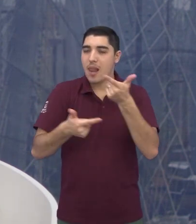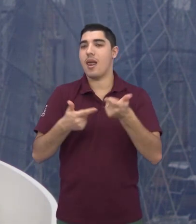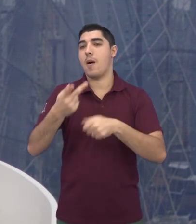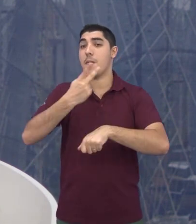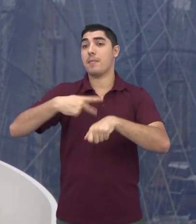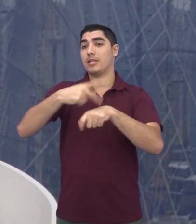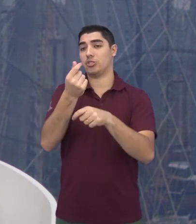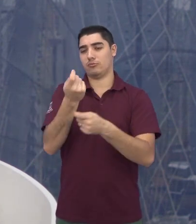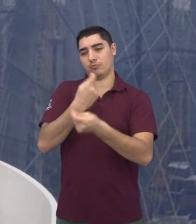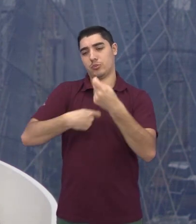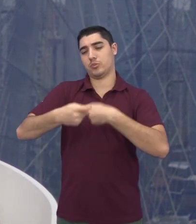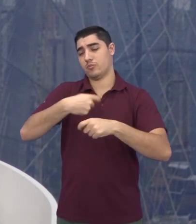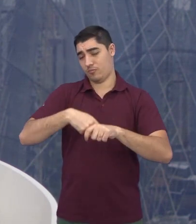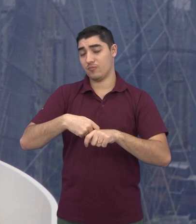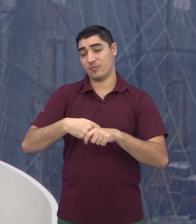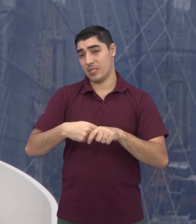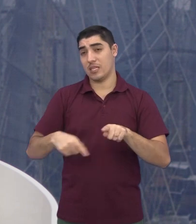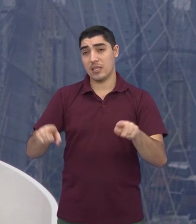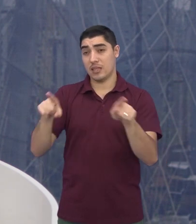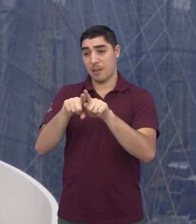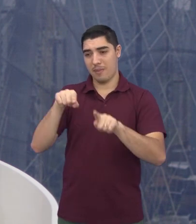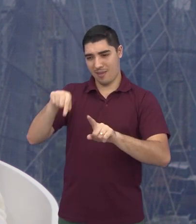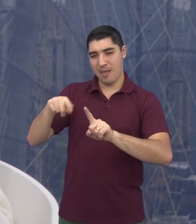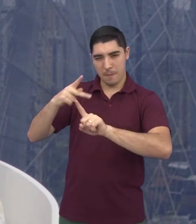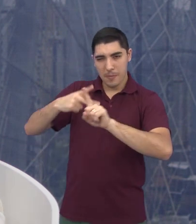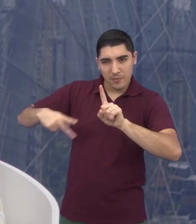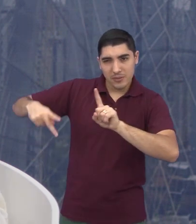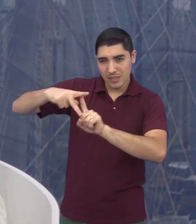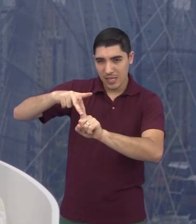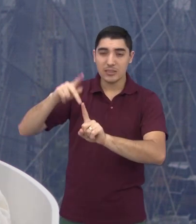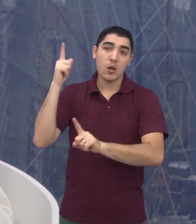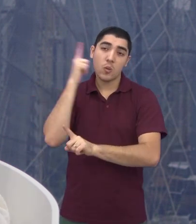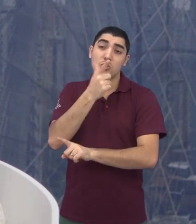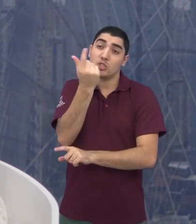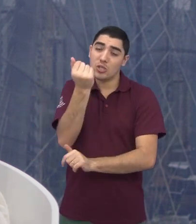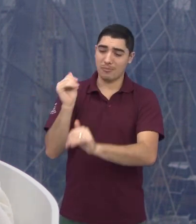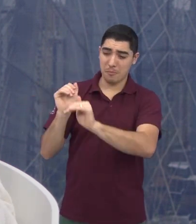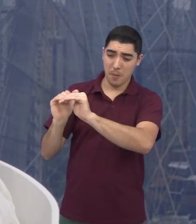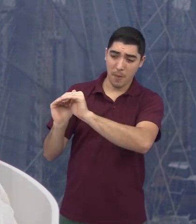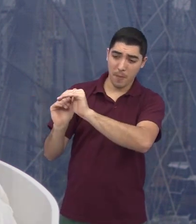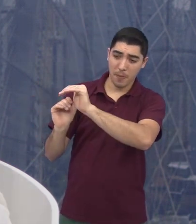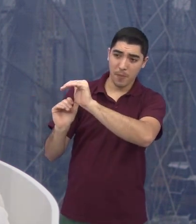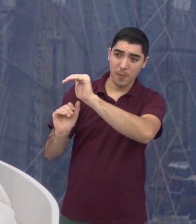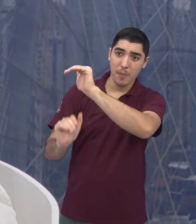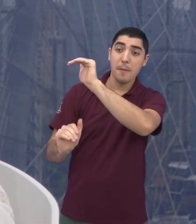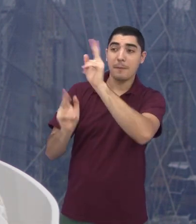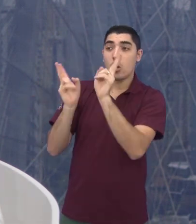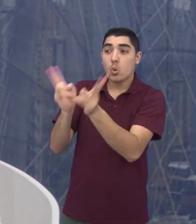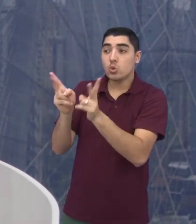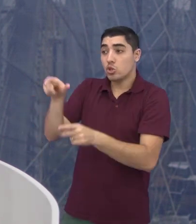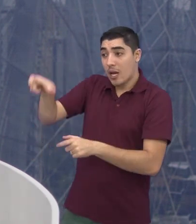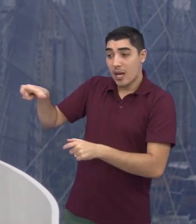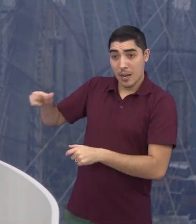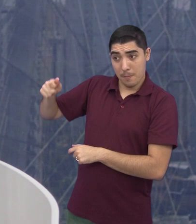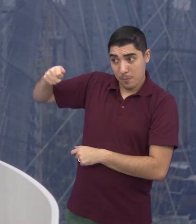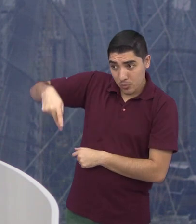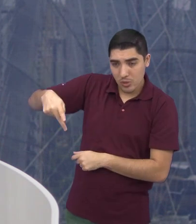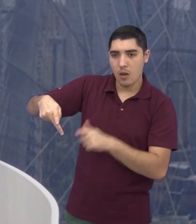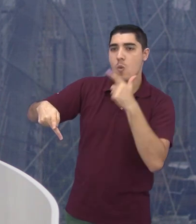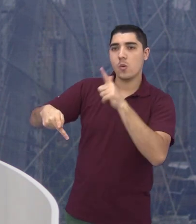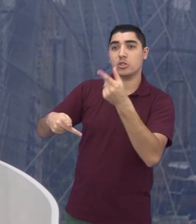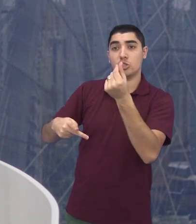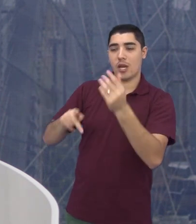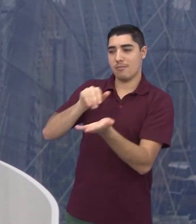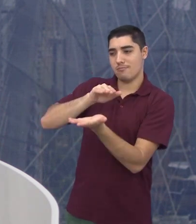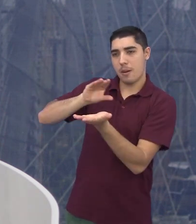relação à própria previdência, ter fundo para poder manter as pessoas no momento da